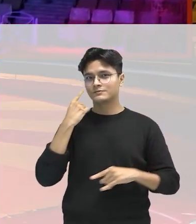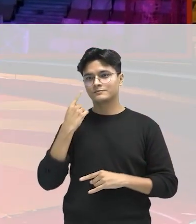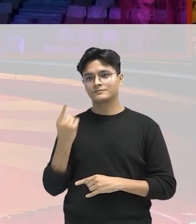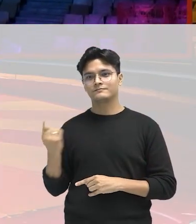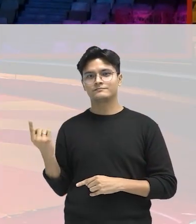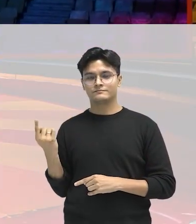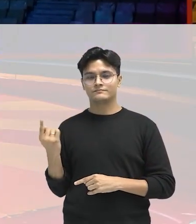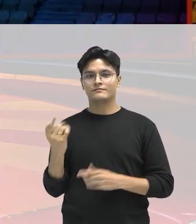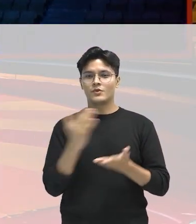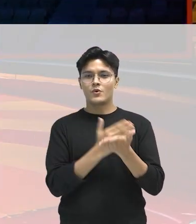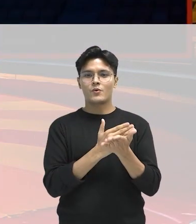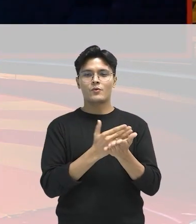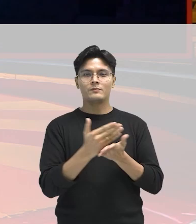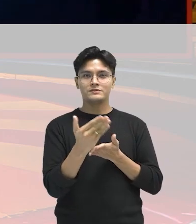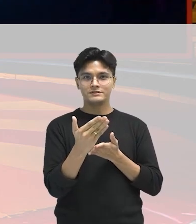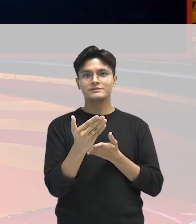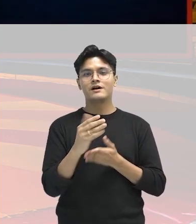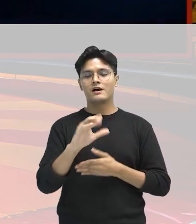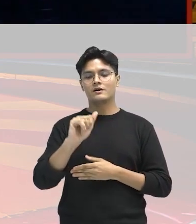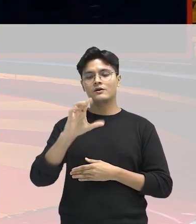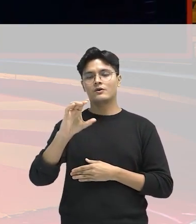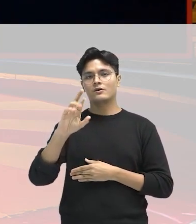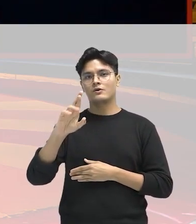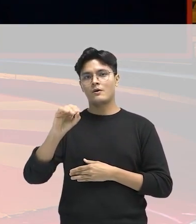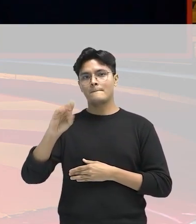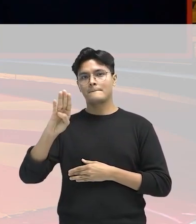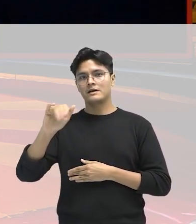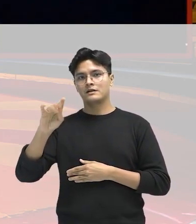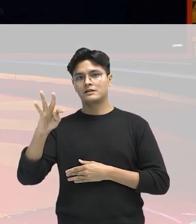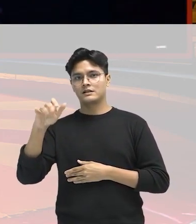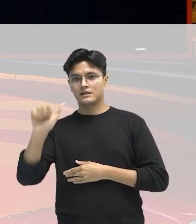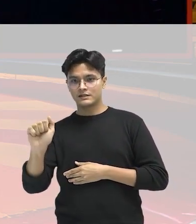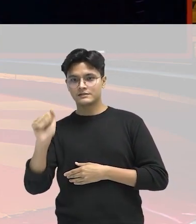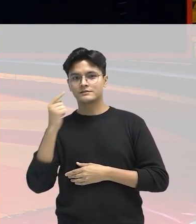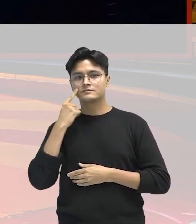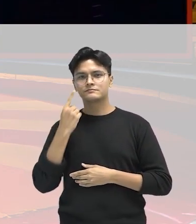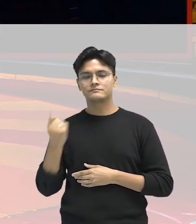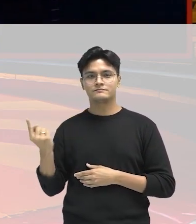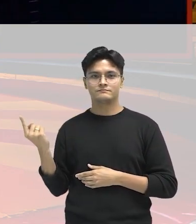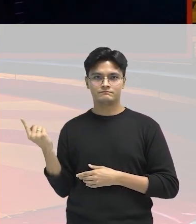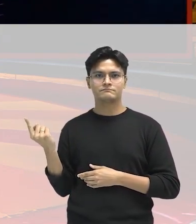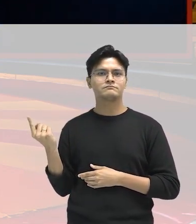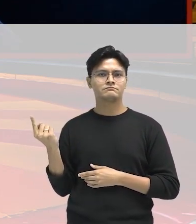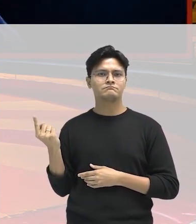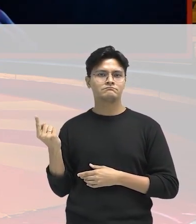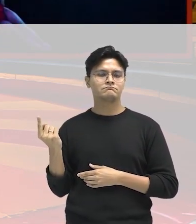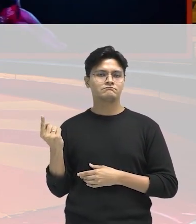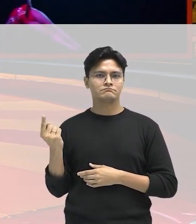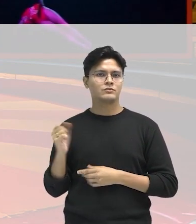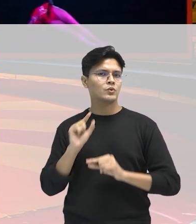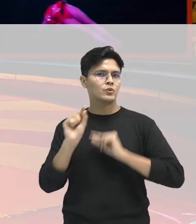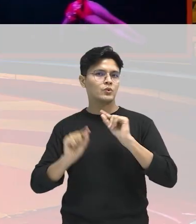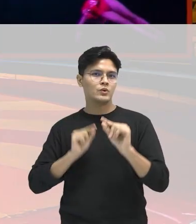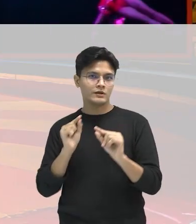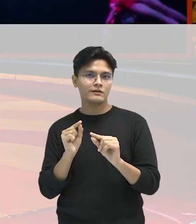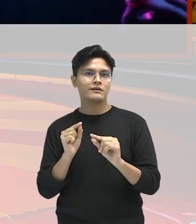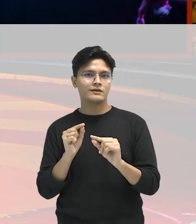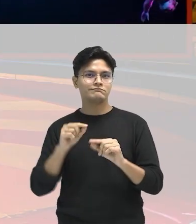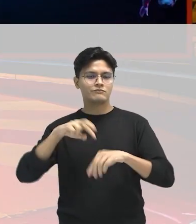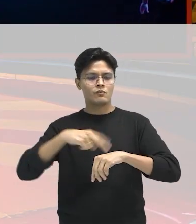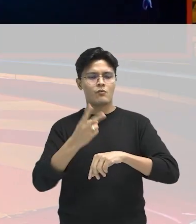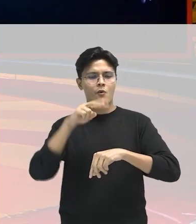lá? Começando aqui pelos acrobatas, né? Eles fazem o quê?